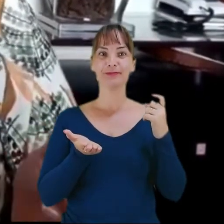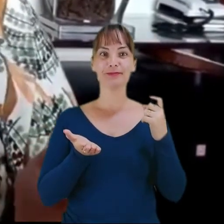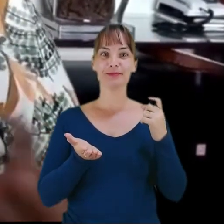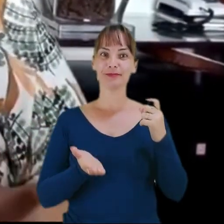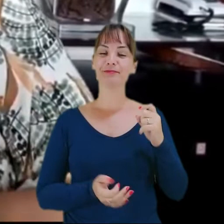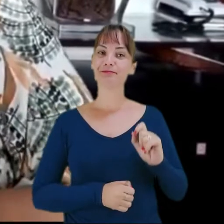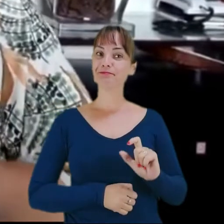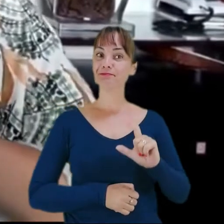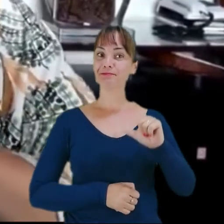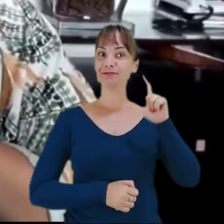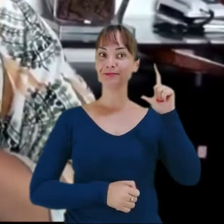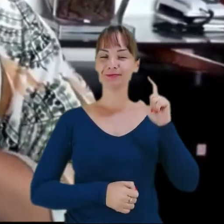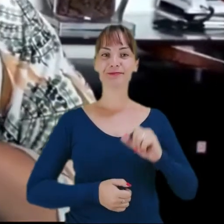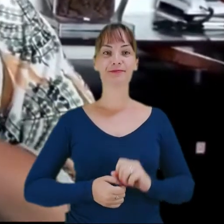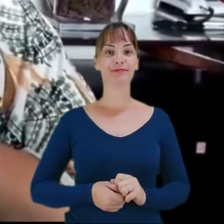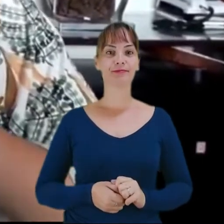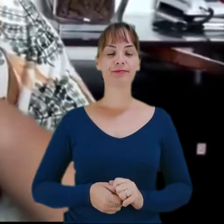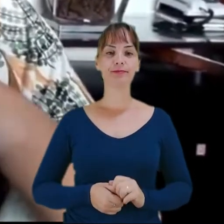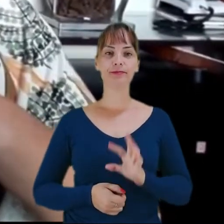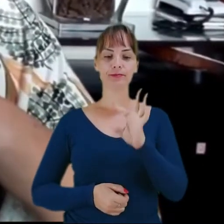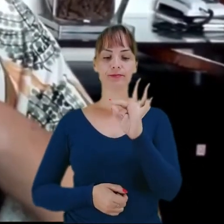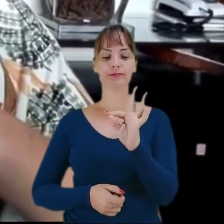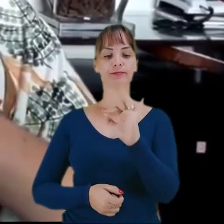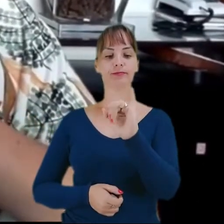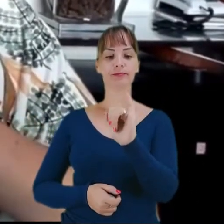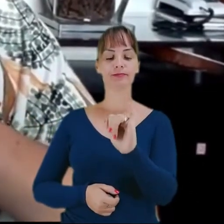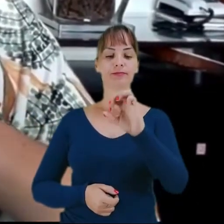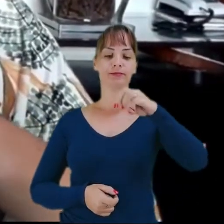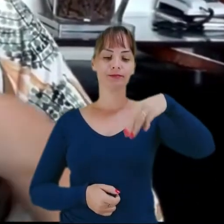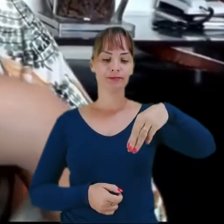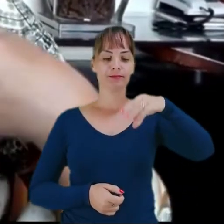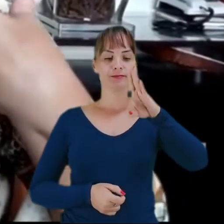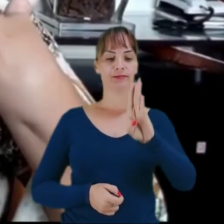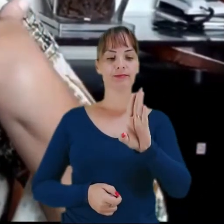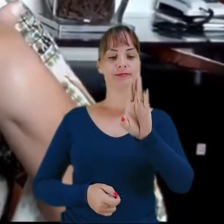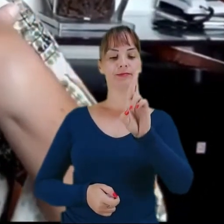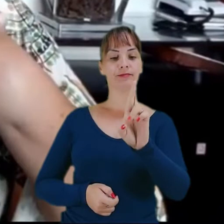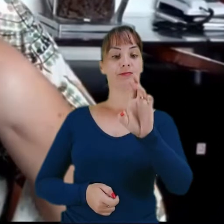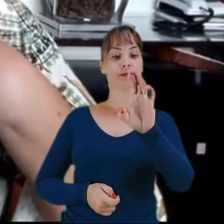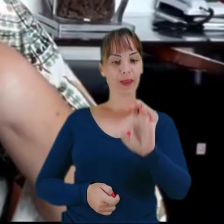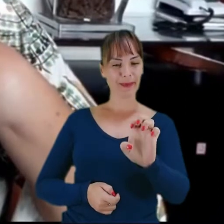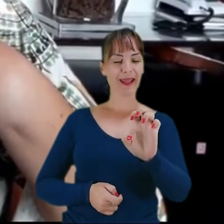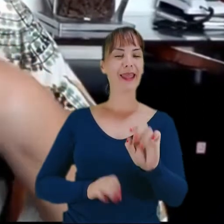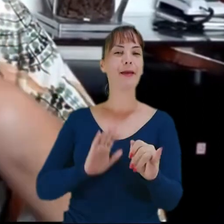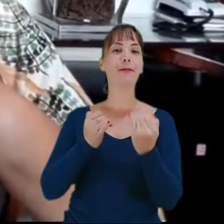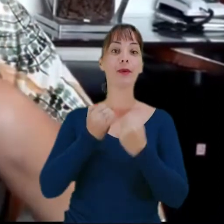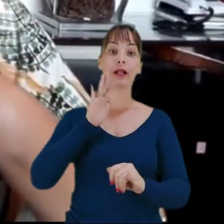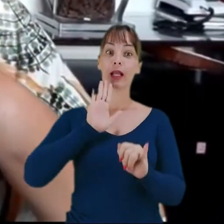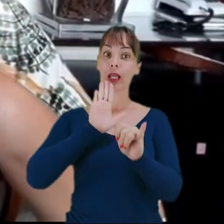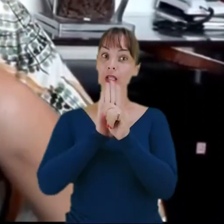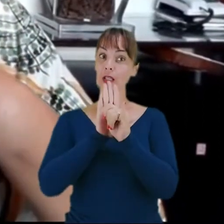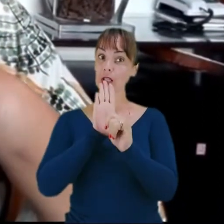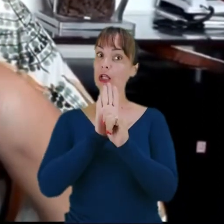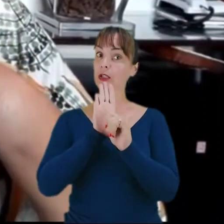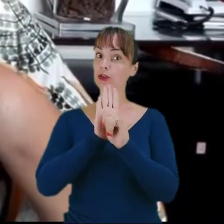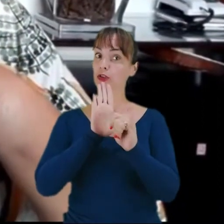vai aumentando o volume do som. Tá, e o timbre? O timbre é como a nossa identidade sonora. É como se